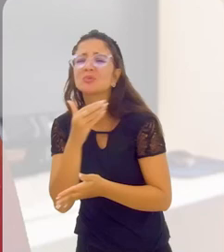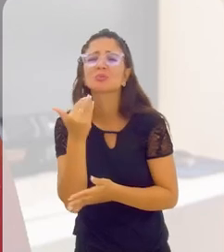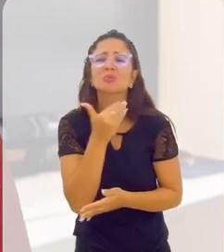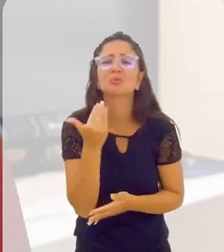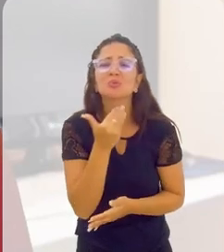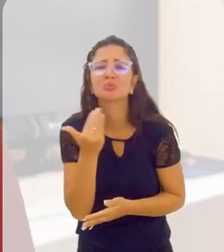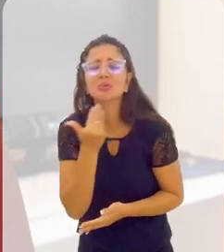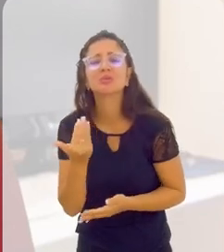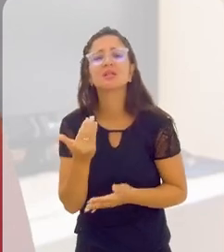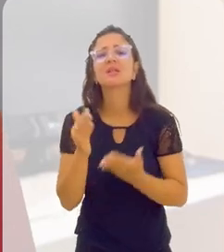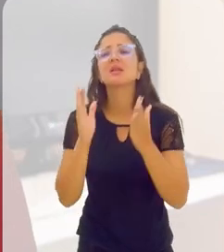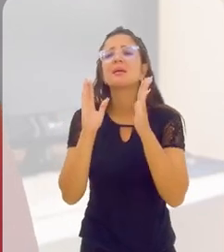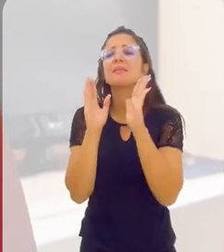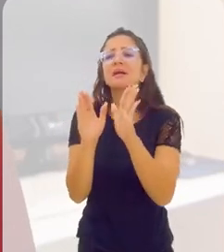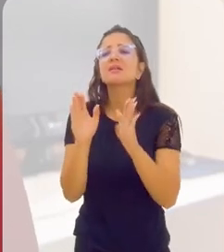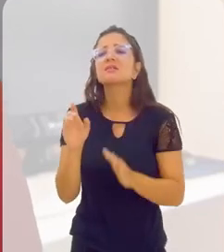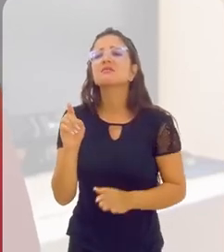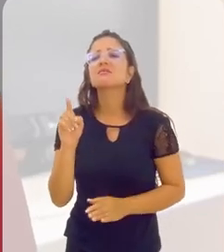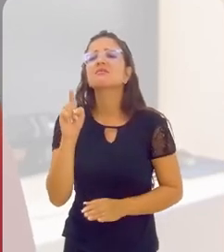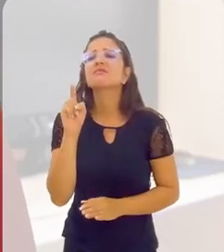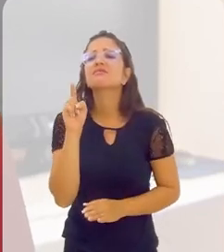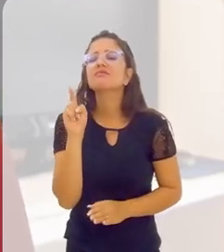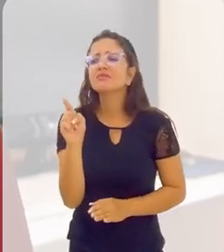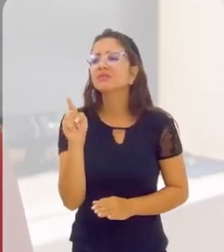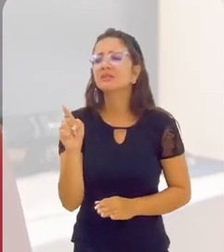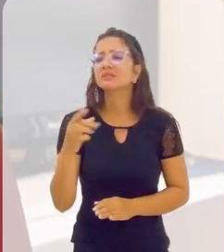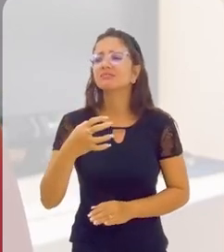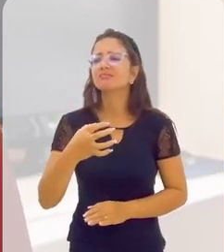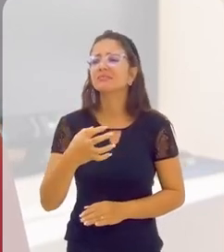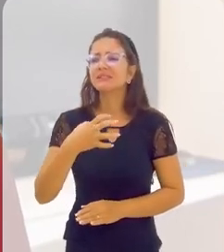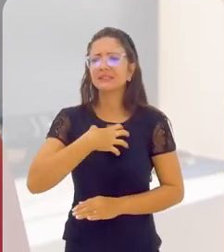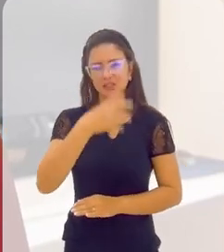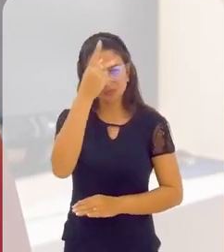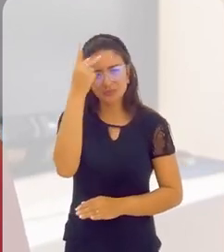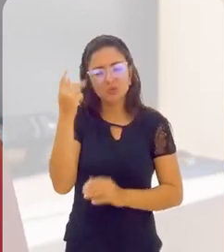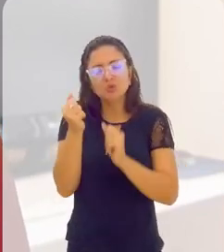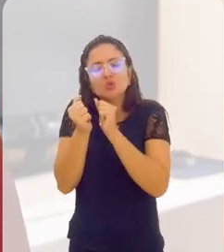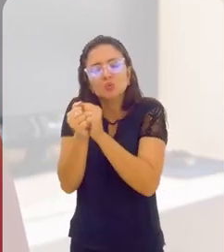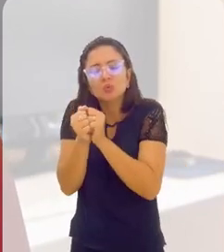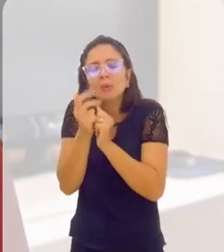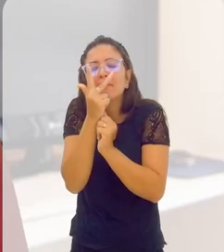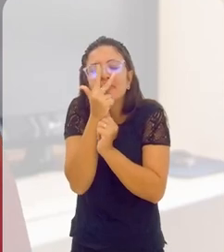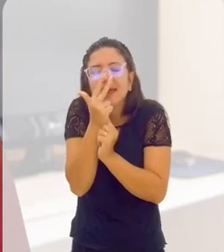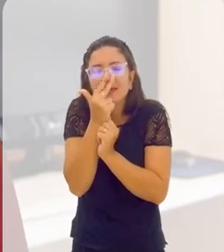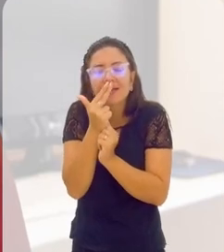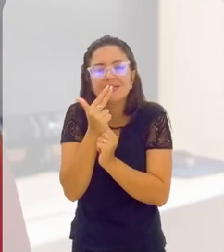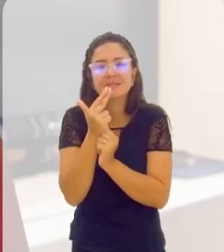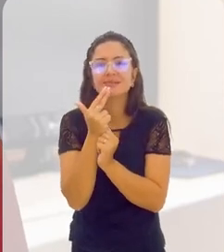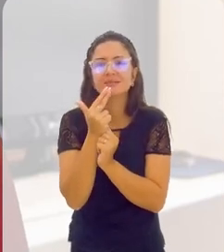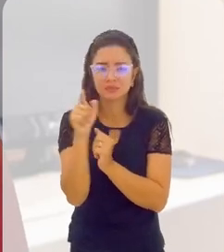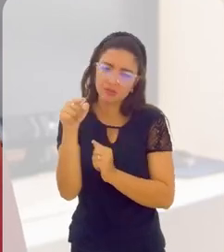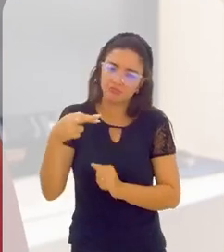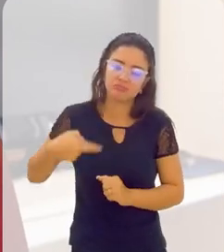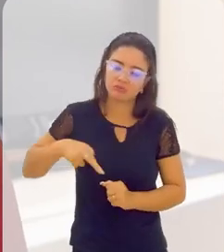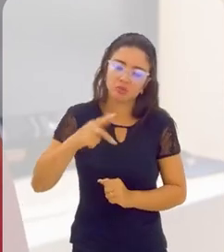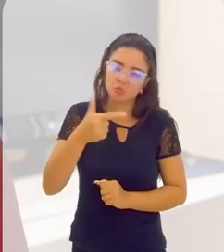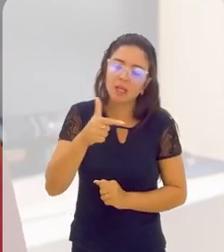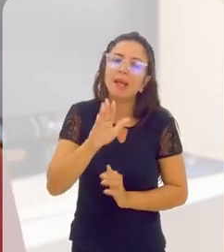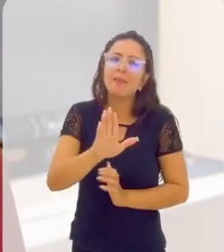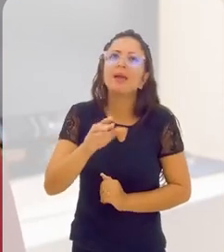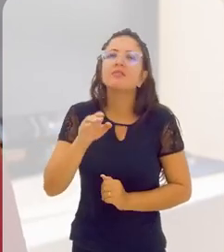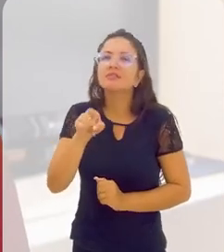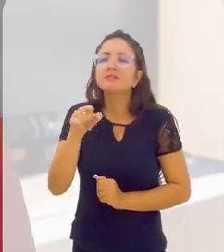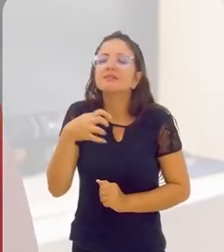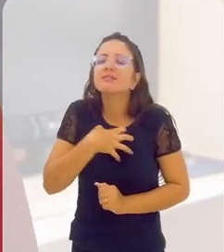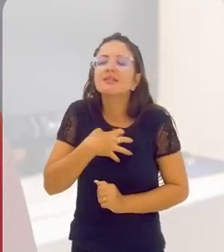o que que Quais as que você mais que você sente elas muito embora você não tem a religião você sente que elas estão com